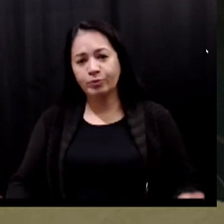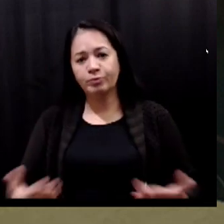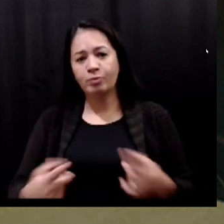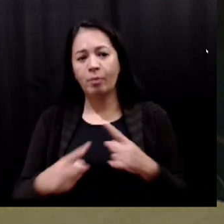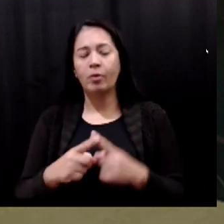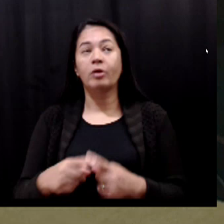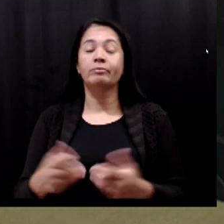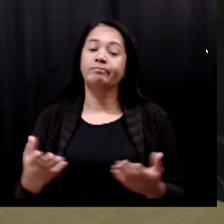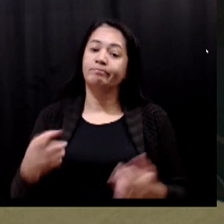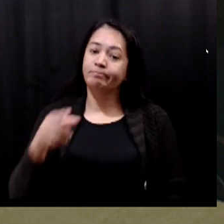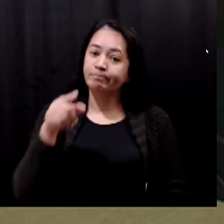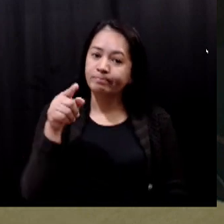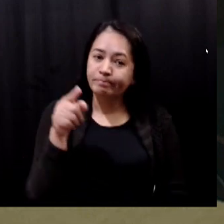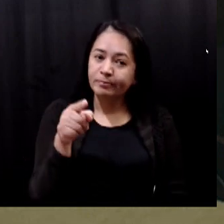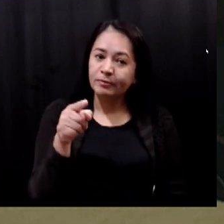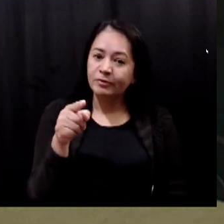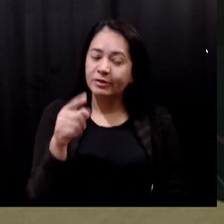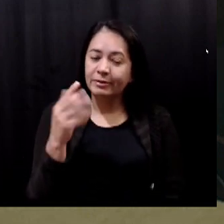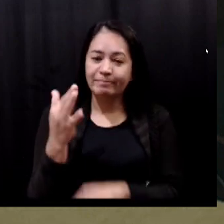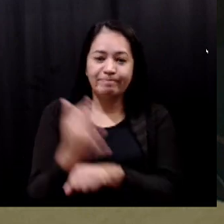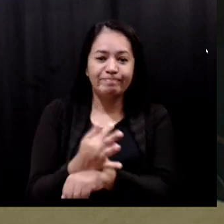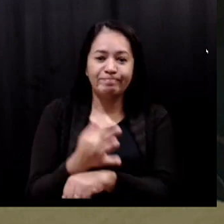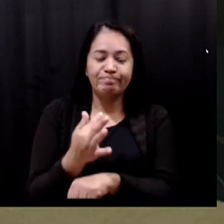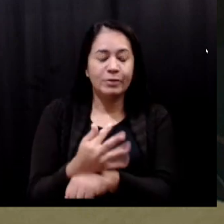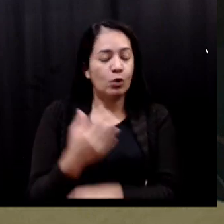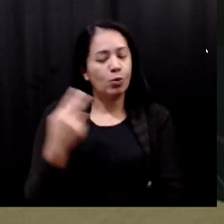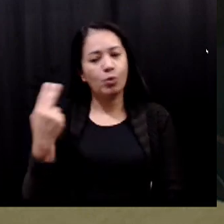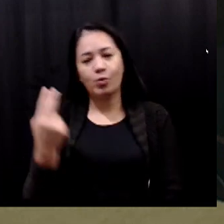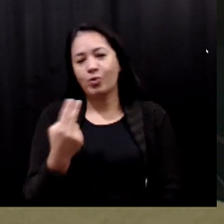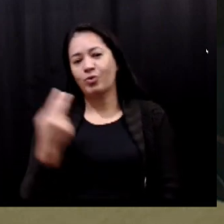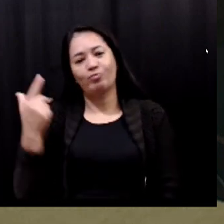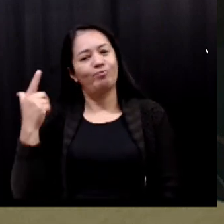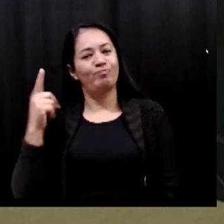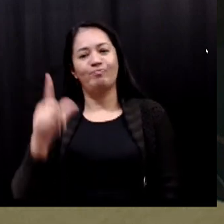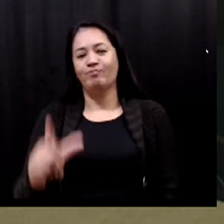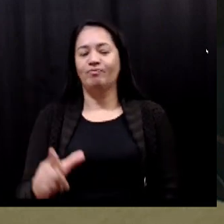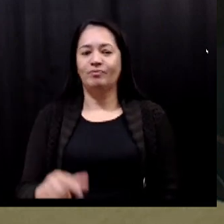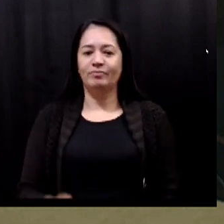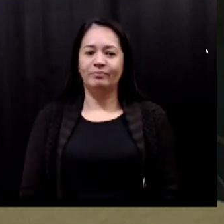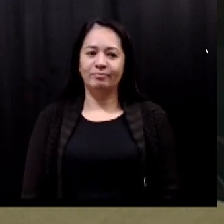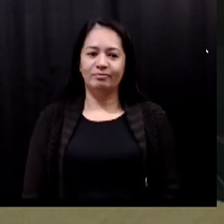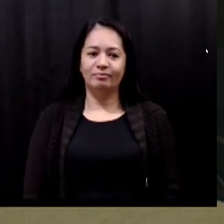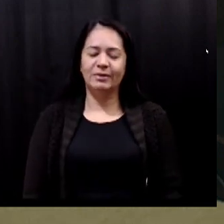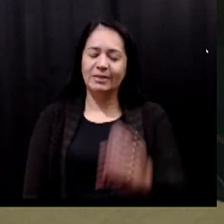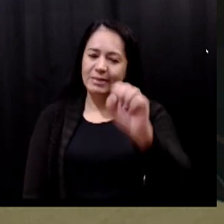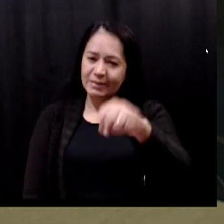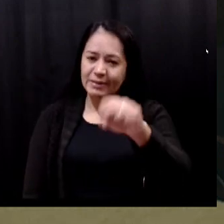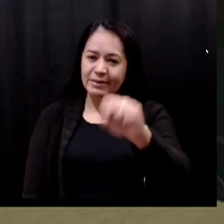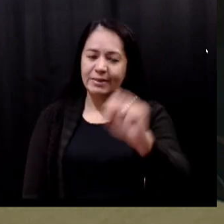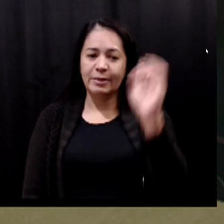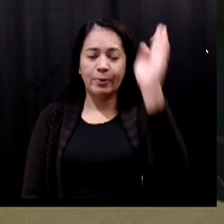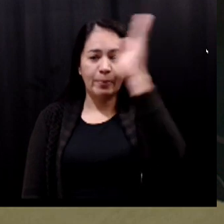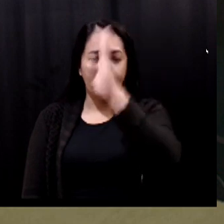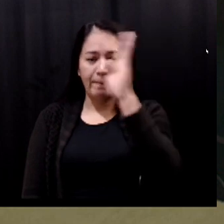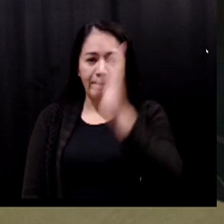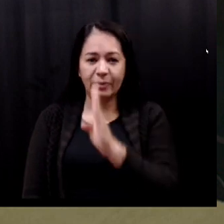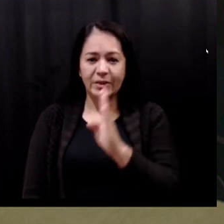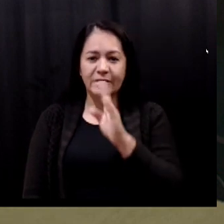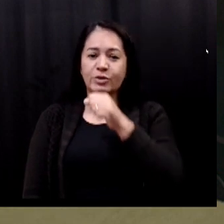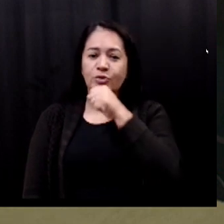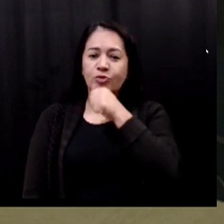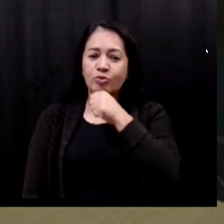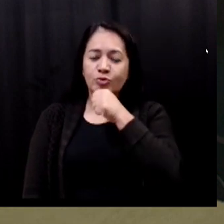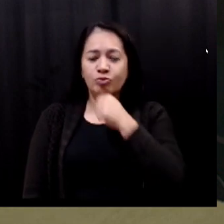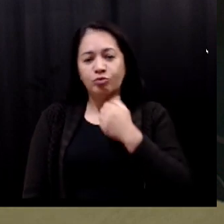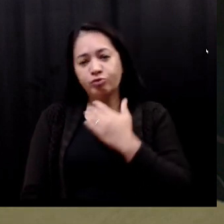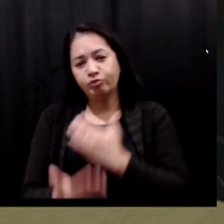você não vai mais dar conta. E aí o que vai acontecer? E olha, sim, o Brasil ele está envelhecendo. E os dados mais recentes